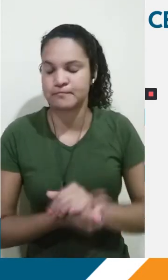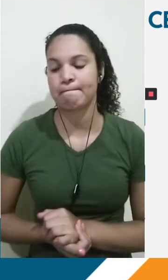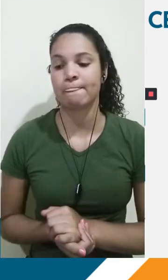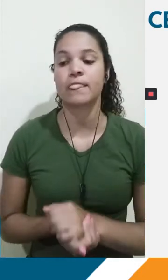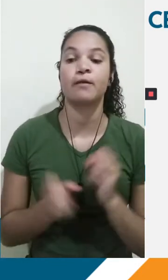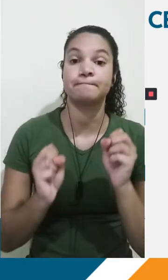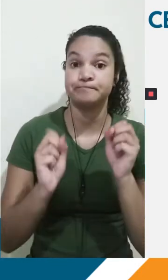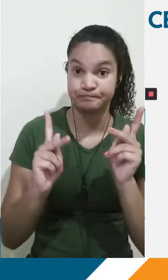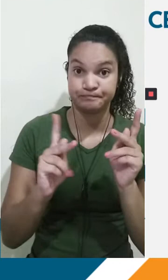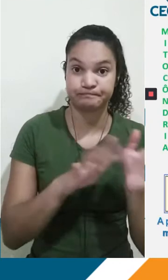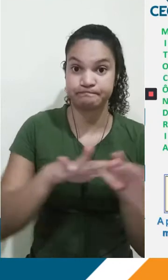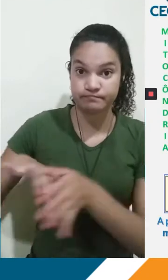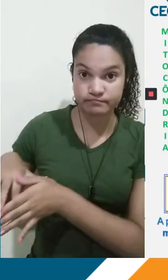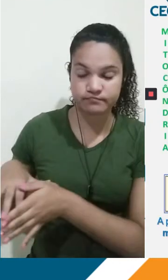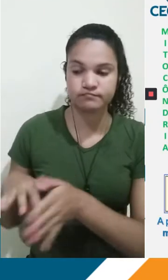Pois bem,